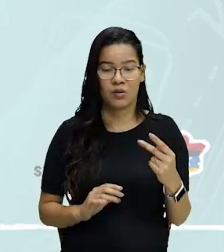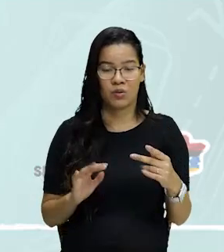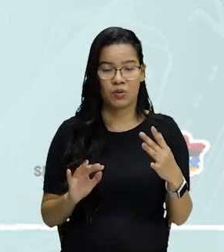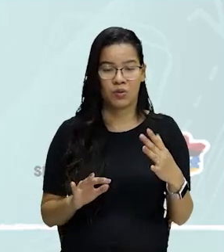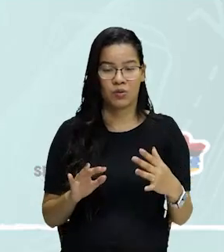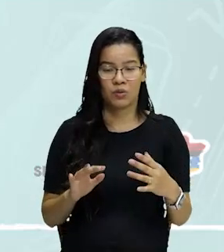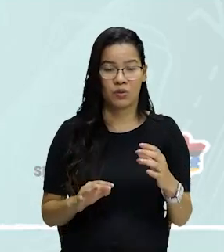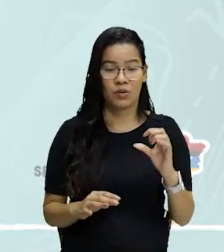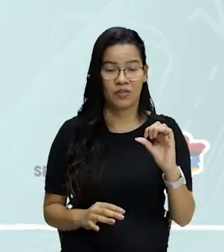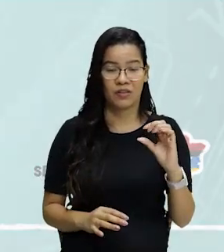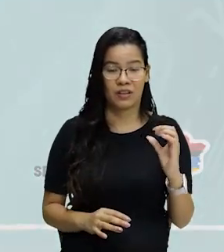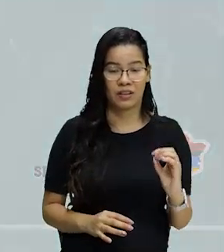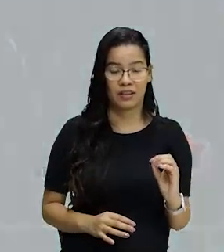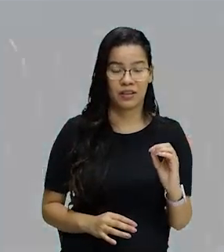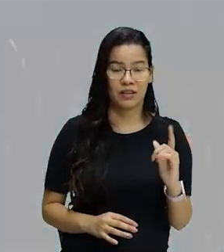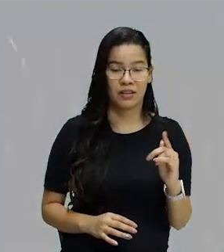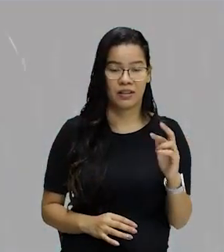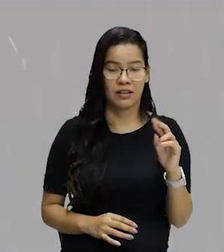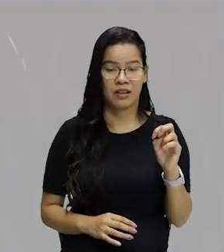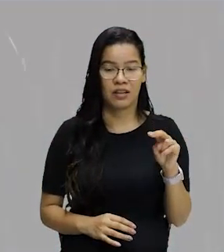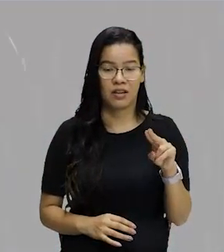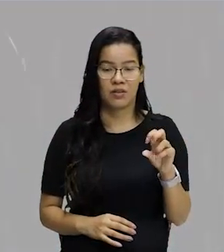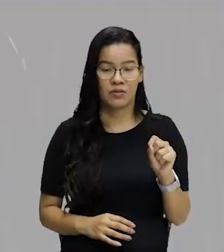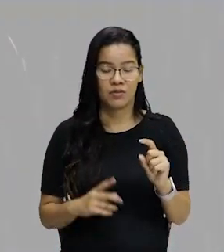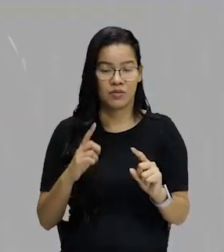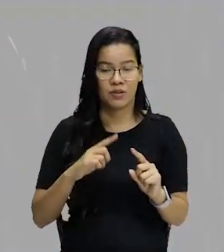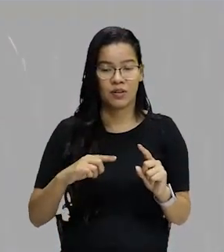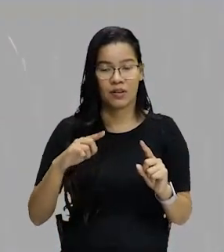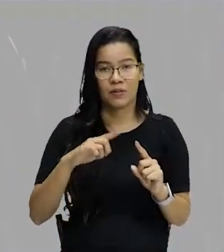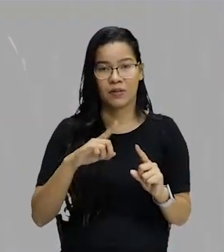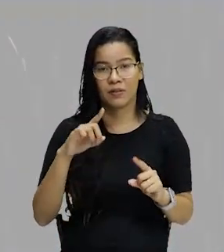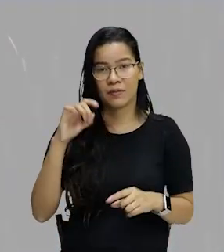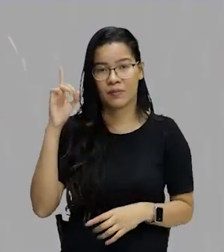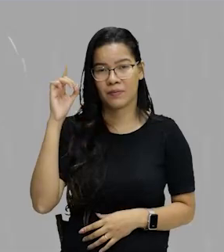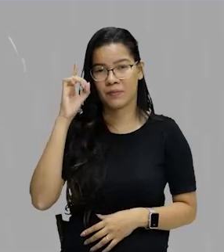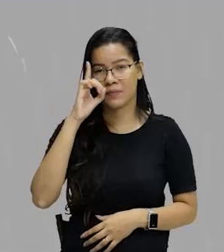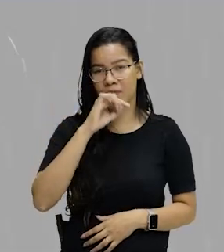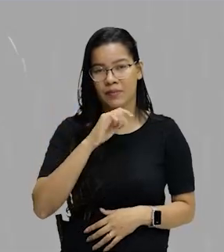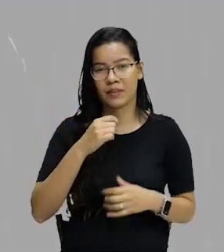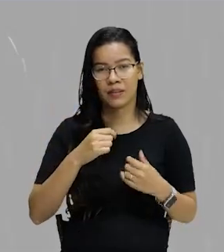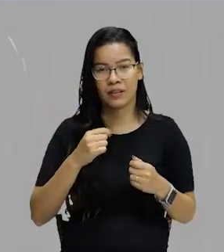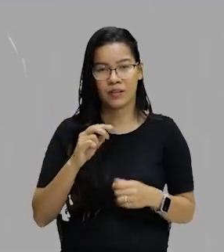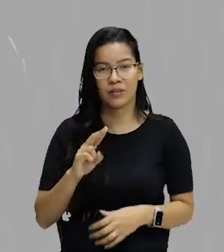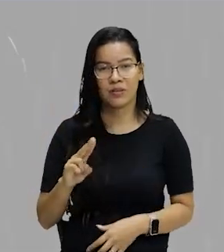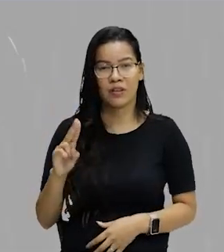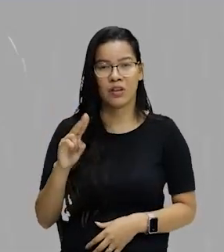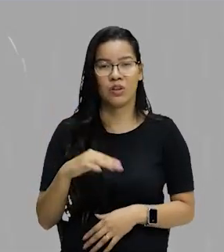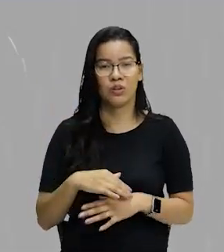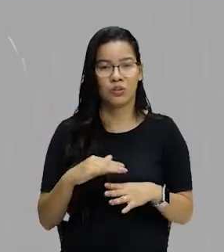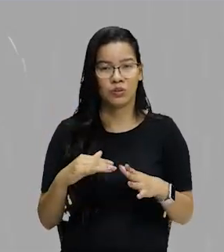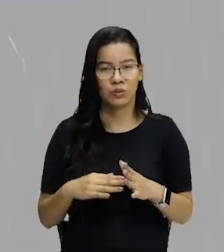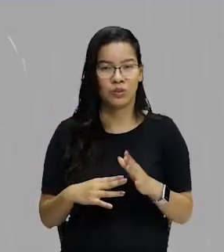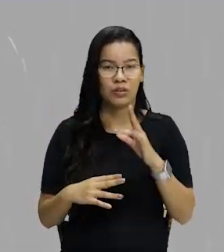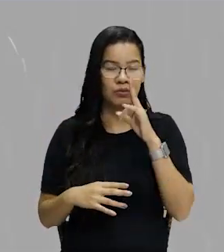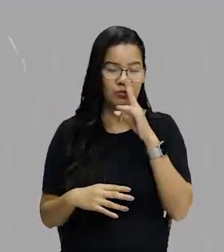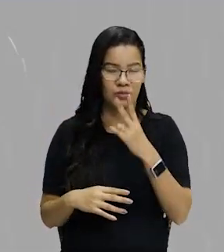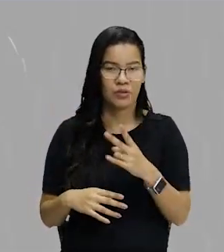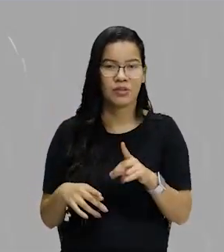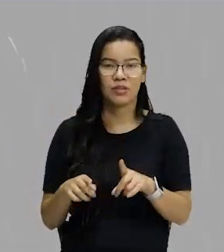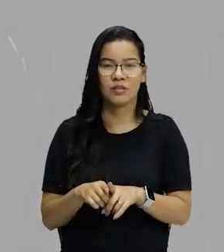O objetivo é a dificuldade. O escalador deve fazer uso de toda a força, resistência